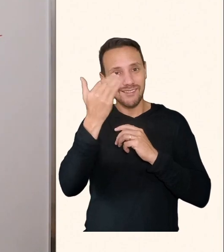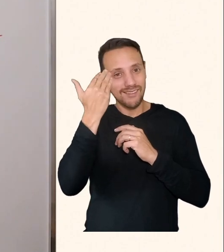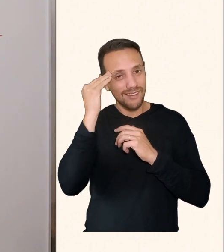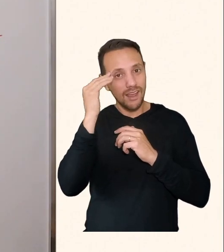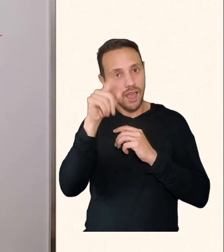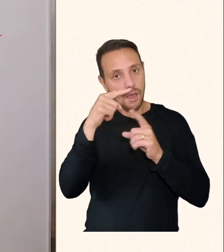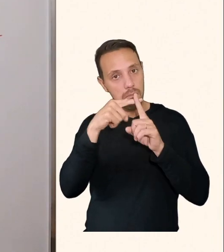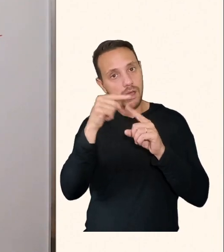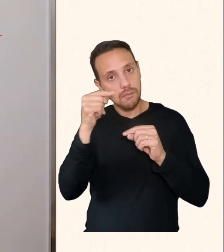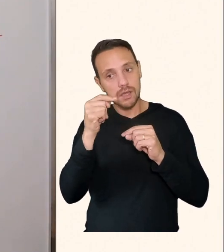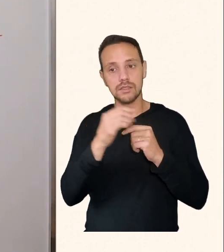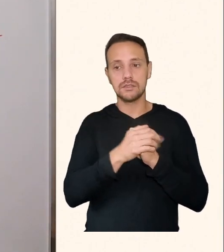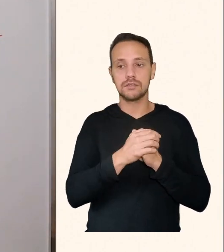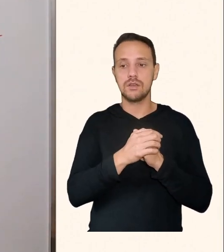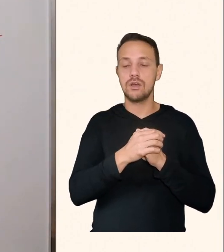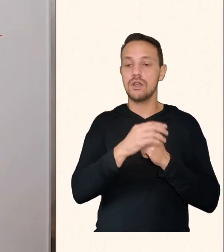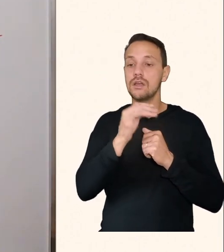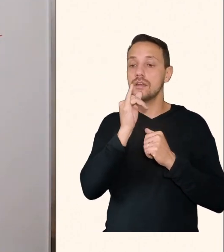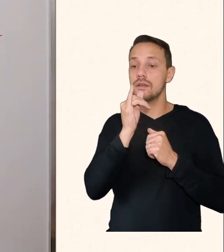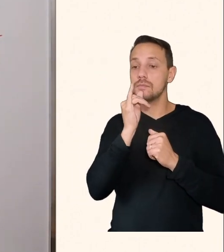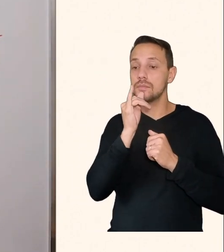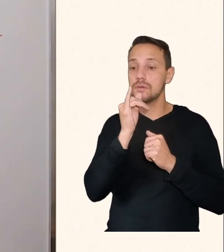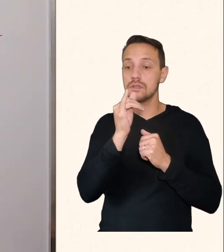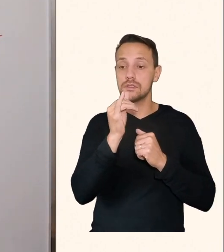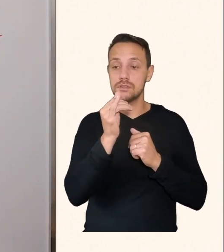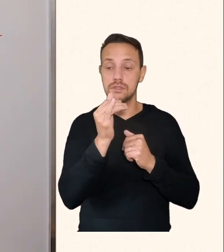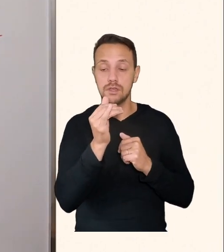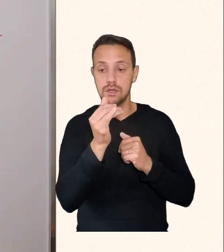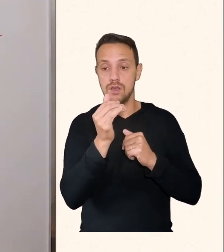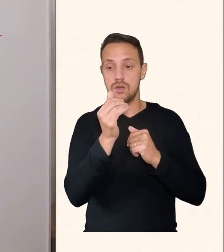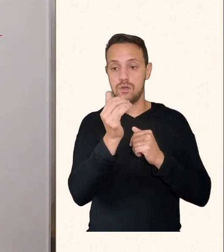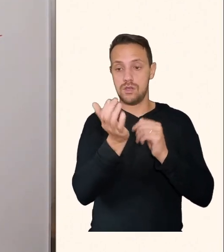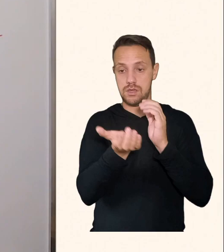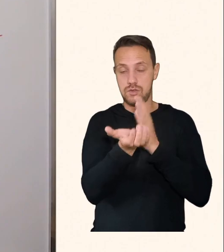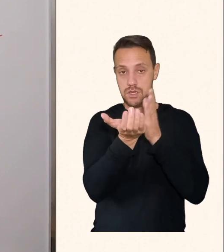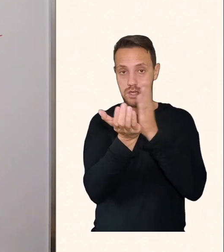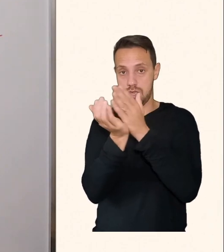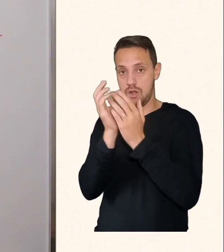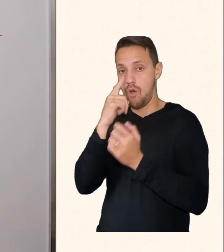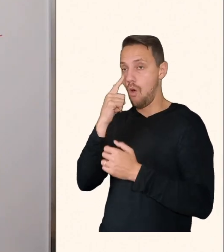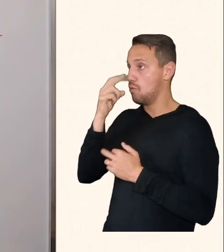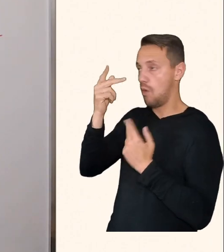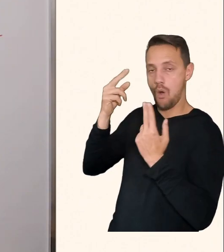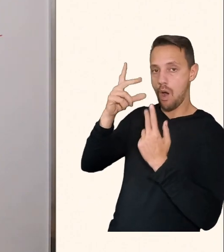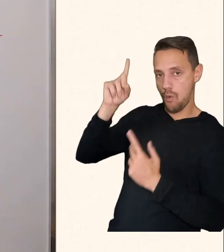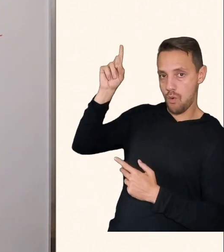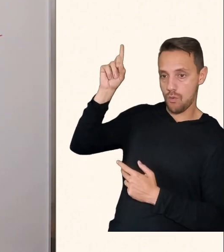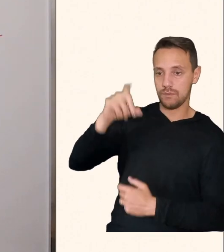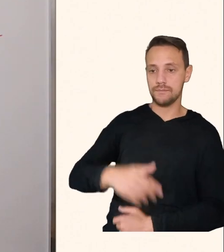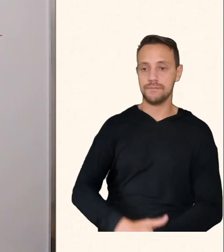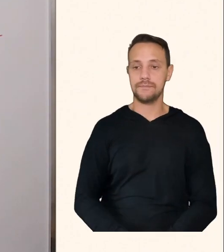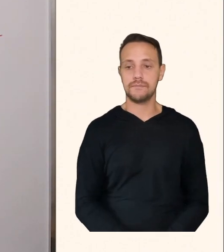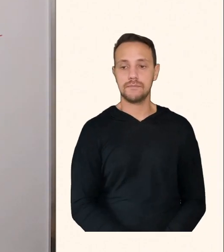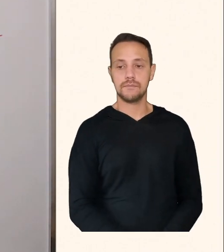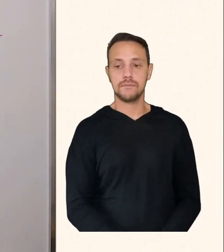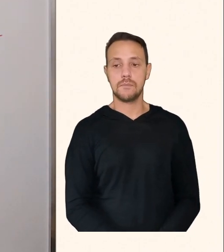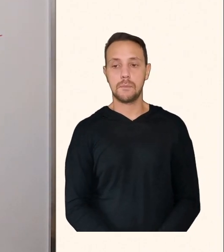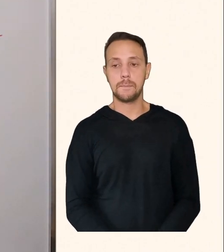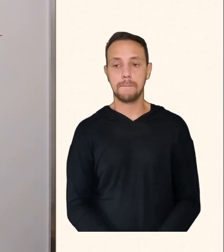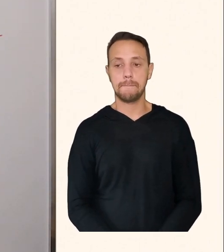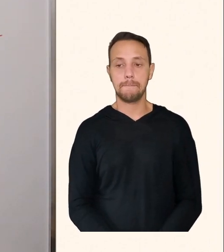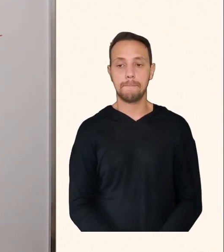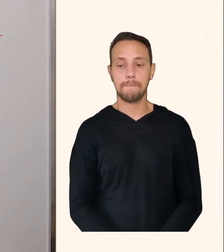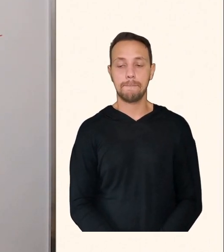o preto, ó. De I para J, coloco a mão aqui, ó. Né? Eu posso virar, para ser mais fácil, para mim, na posição que eu quiser. De